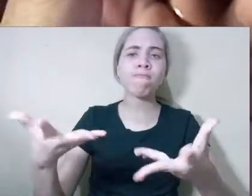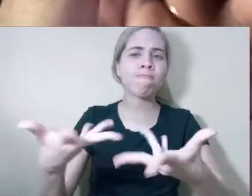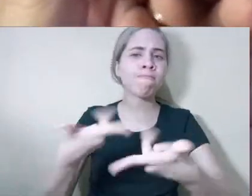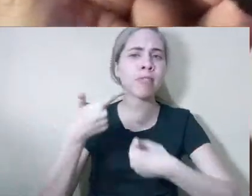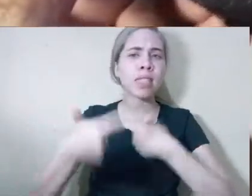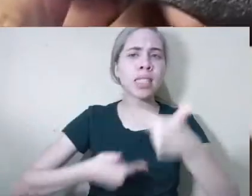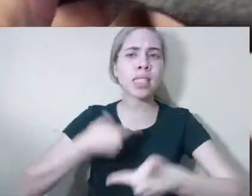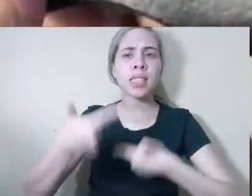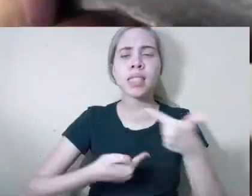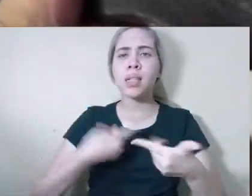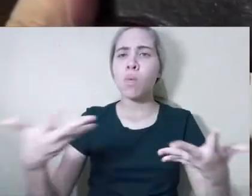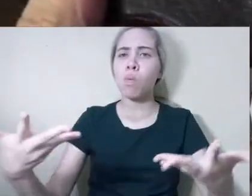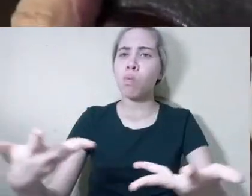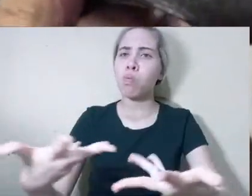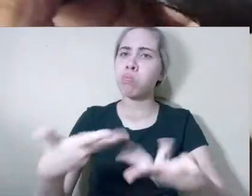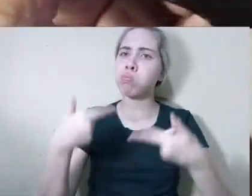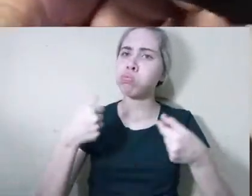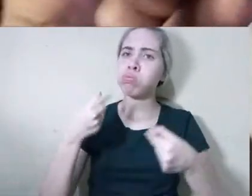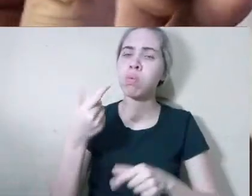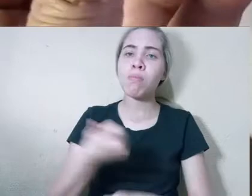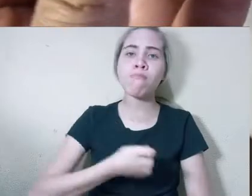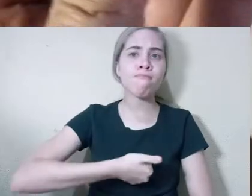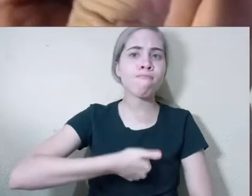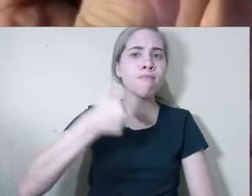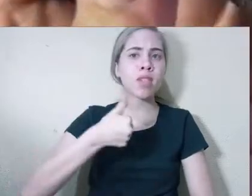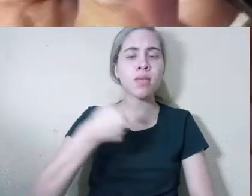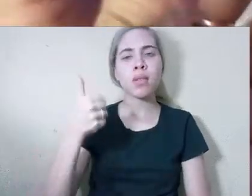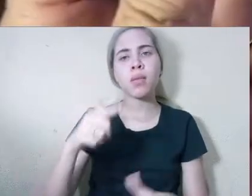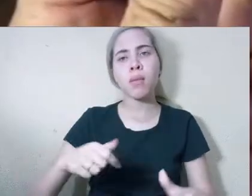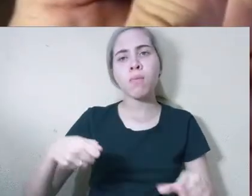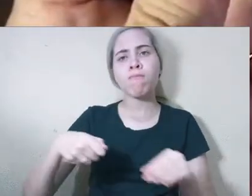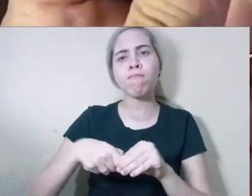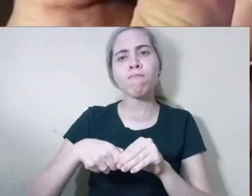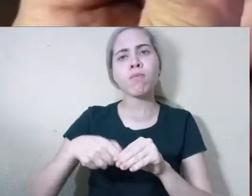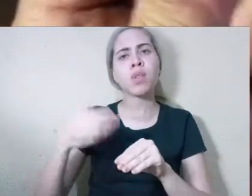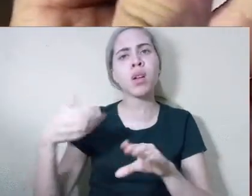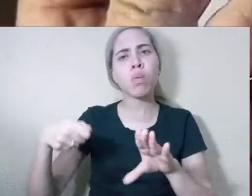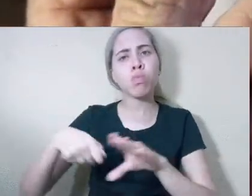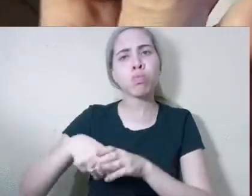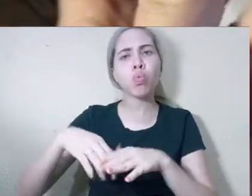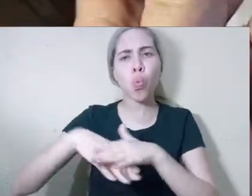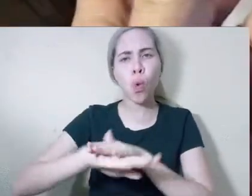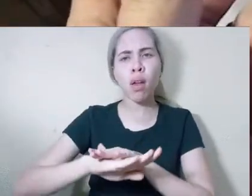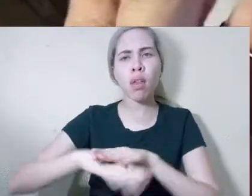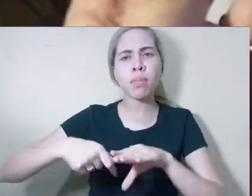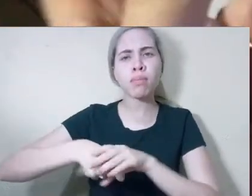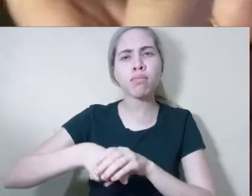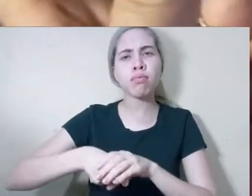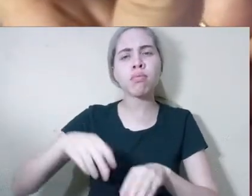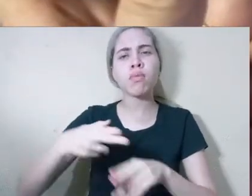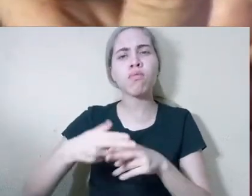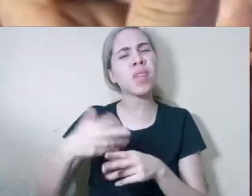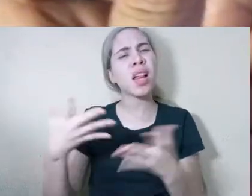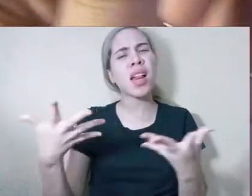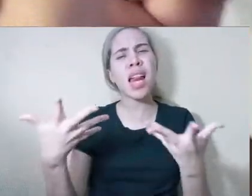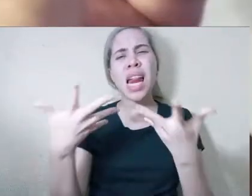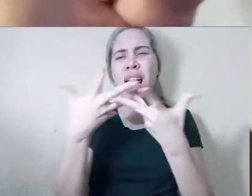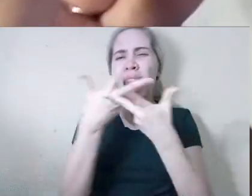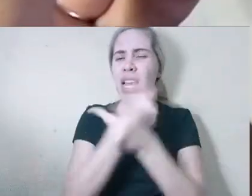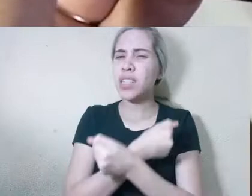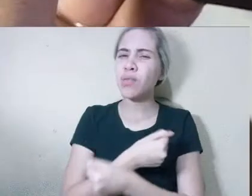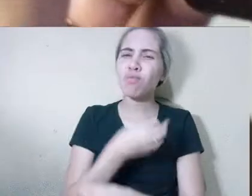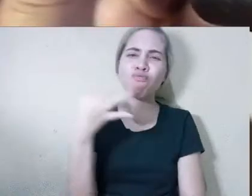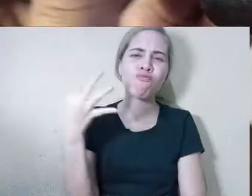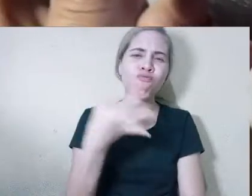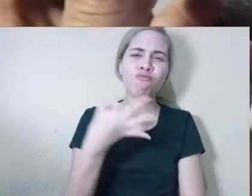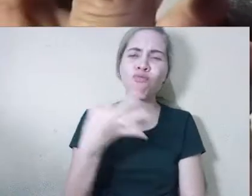também foi a primeira. Padrão bainha de qualidade, primeira bainha. Cara, pro primeiro trabalho, tá de parabéns, viu? Tá, tá lindo, lindo